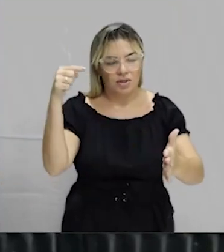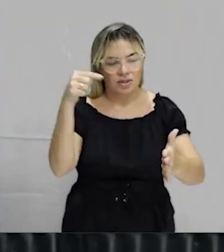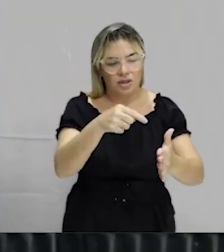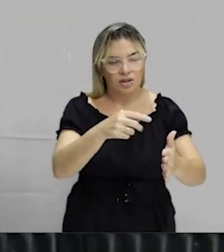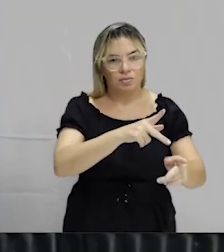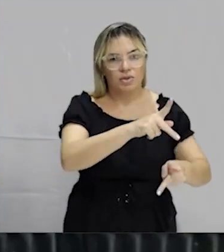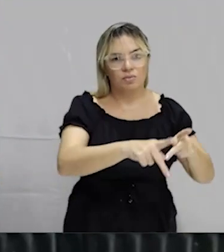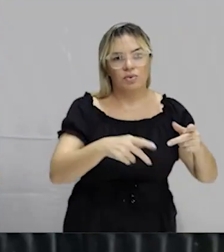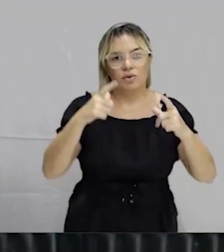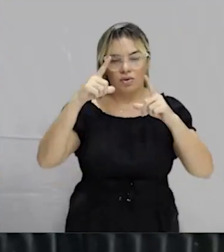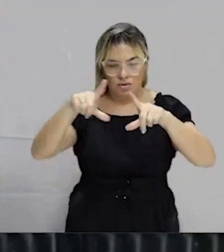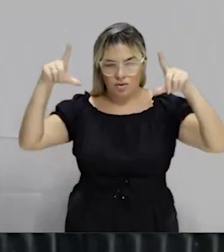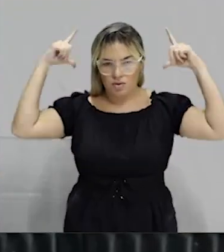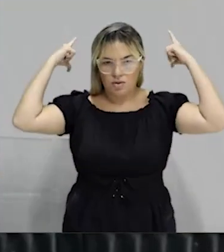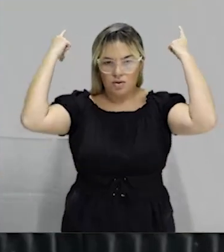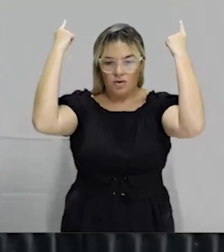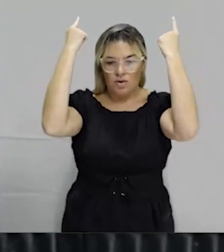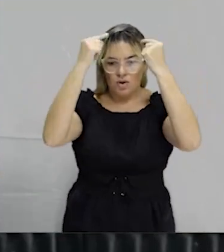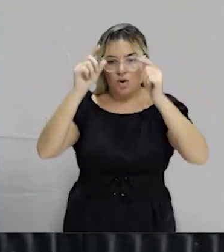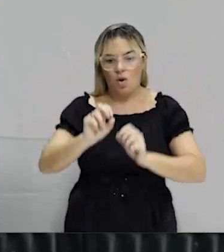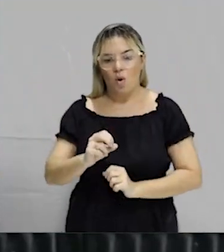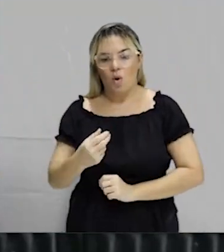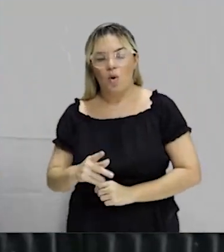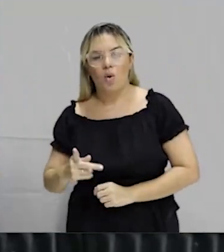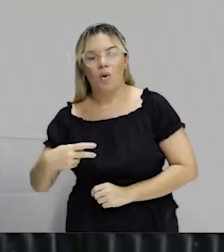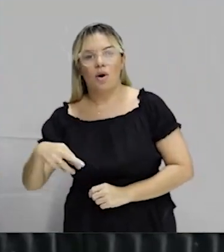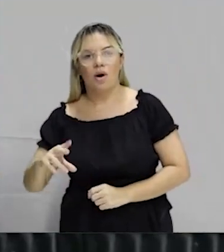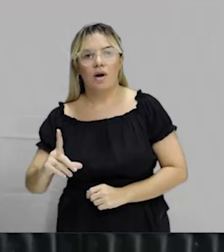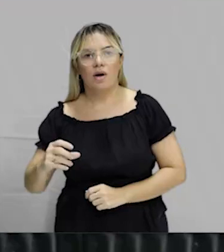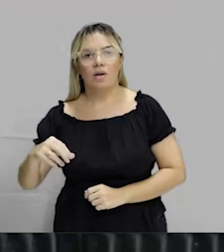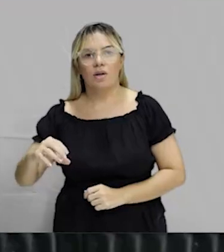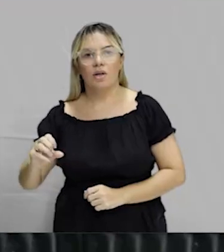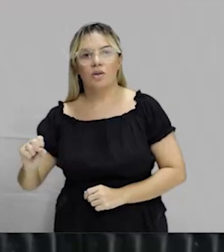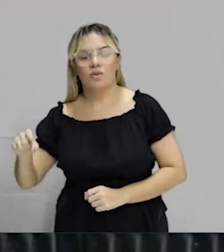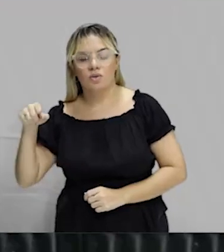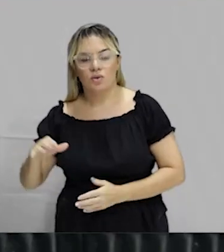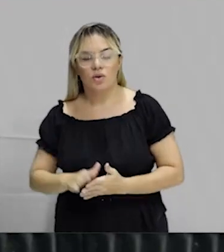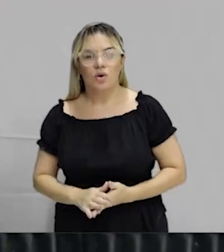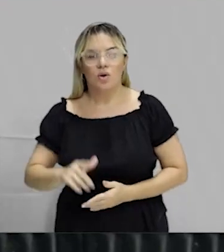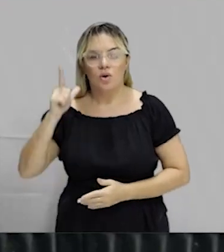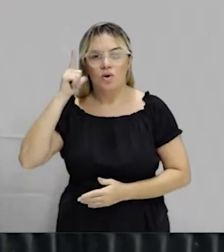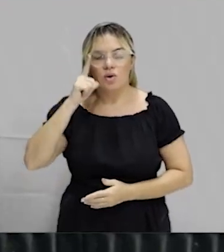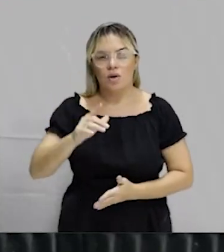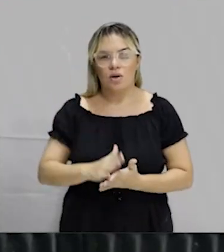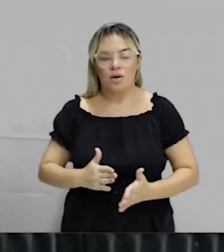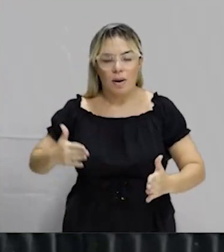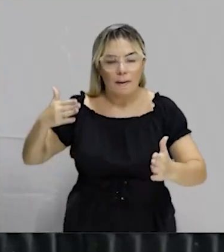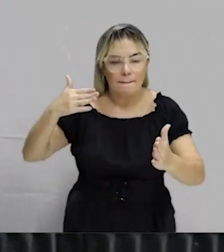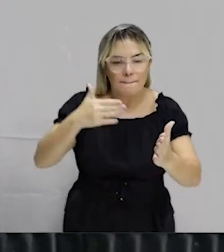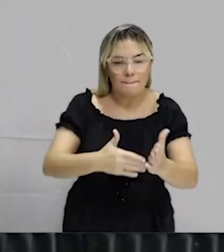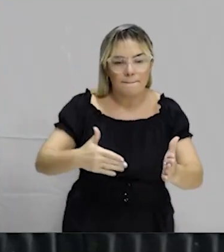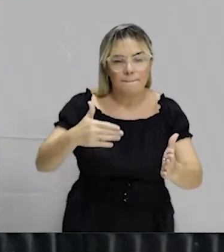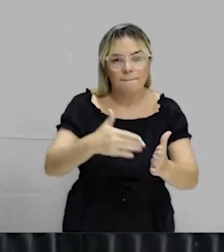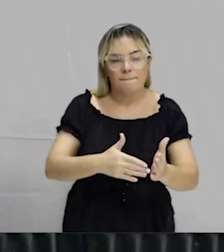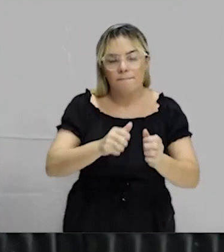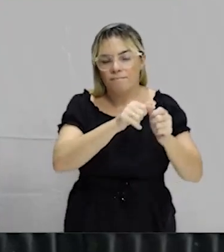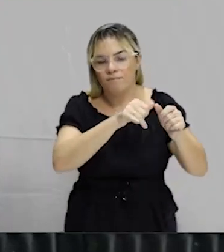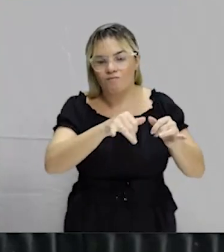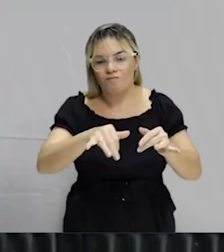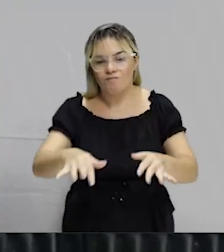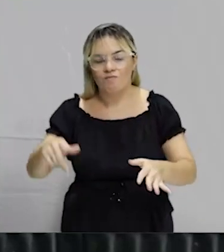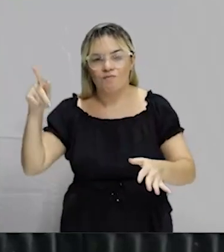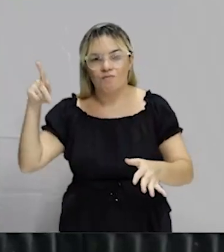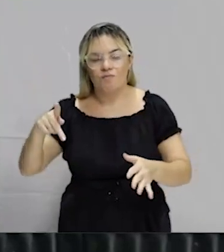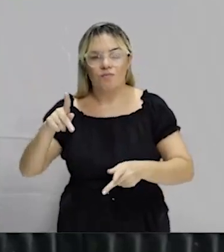Os gregos, ou os helenos, conseguiram frear, conseguiram barrar o